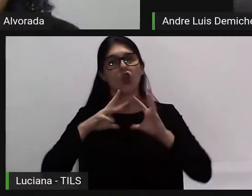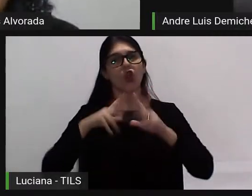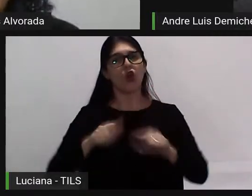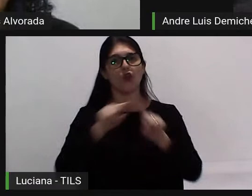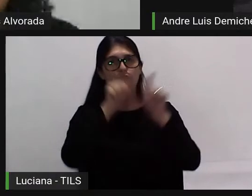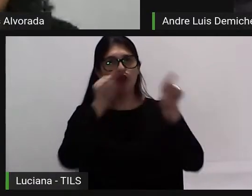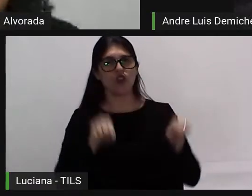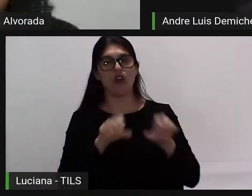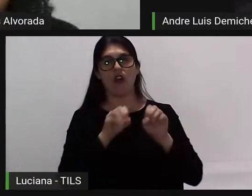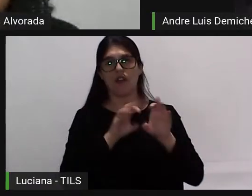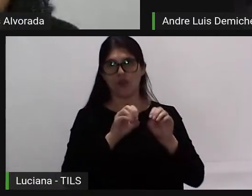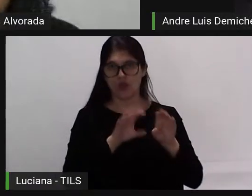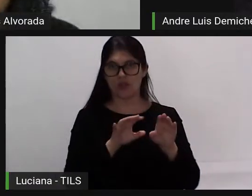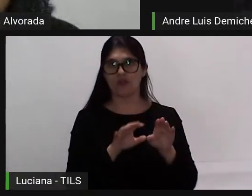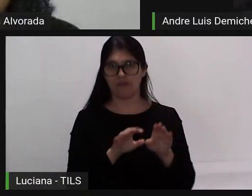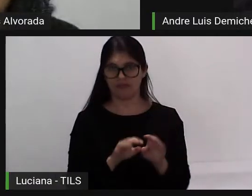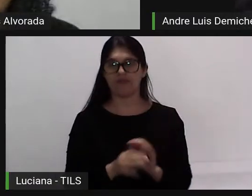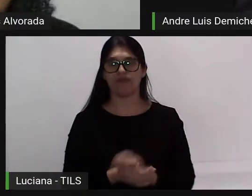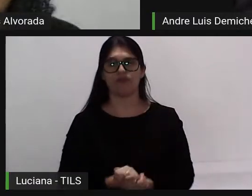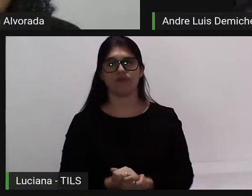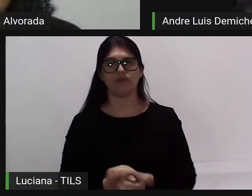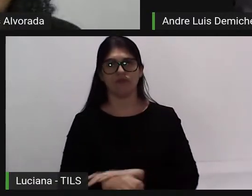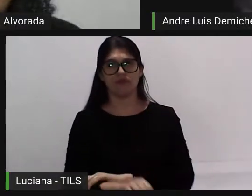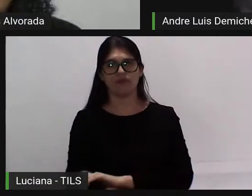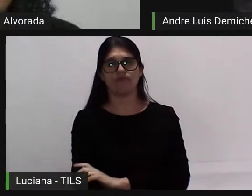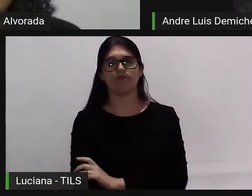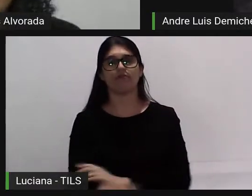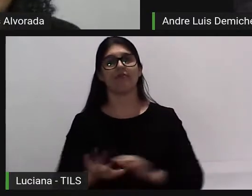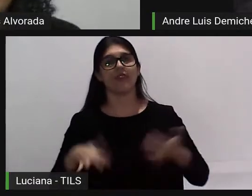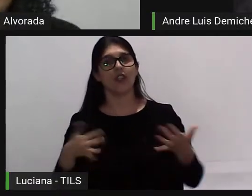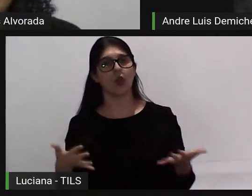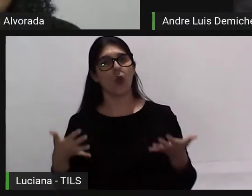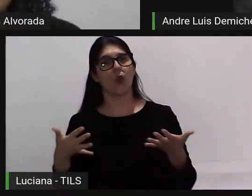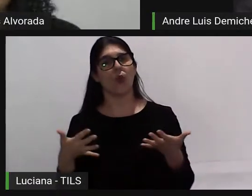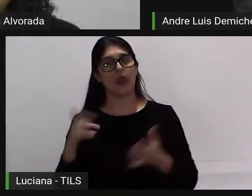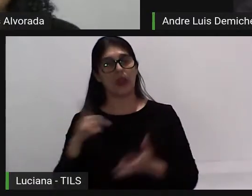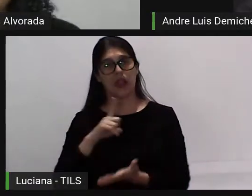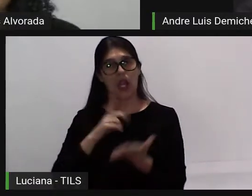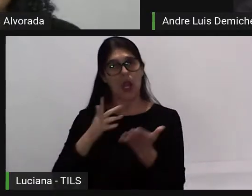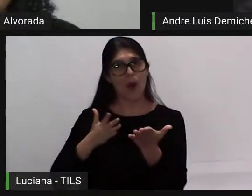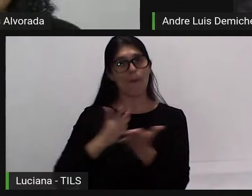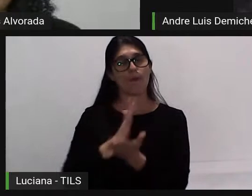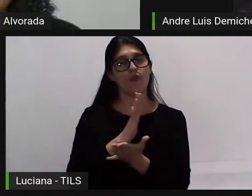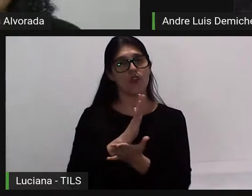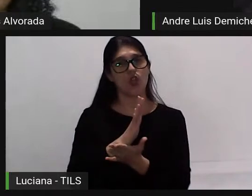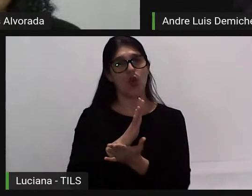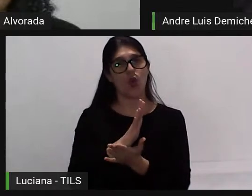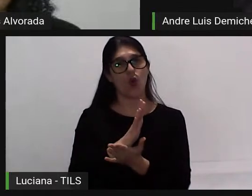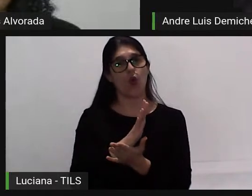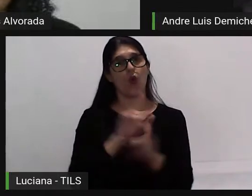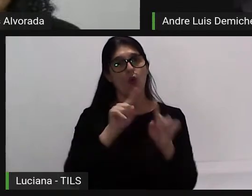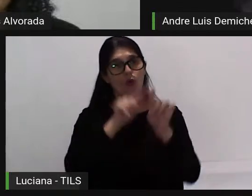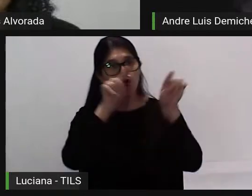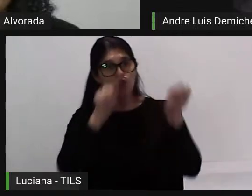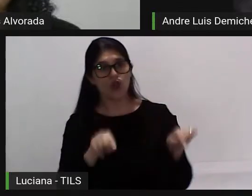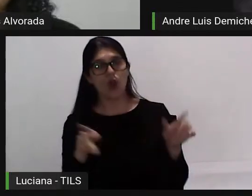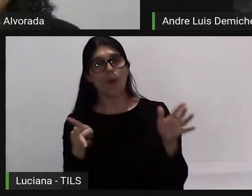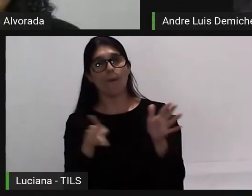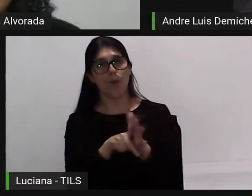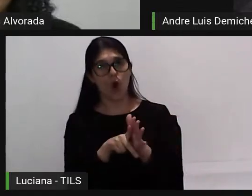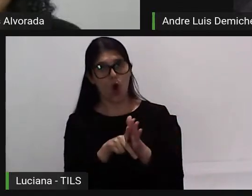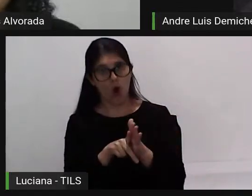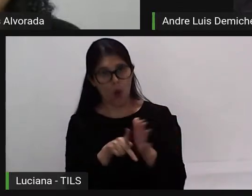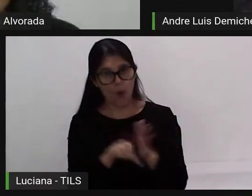ó, estarão na prioridade, e aí eles colocam nessa aprovação os servidores da rede municipal, estadual